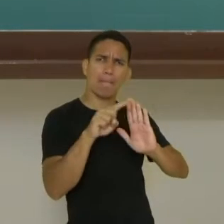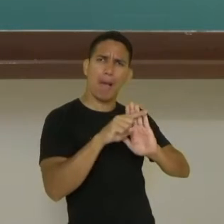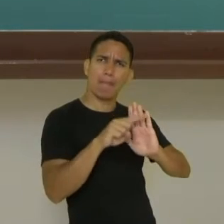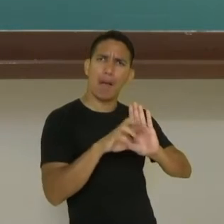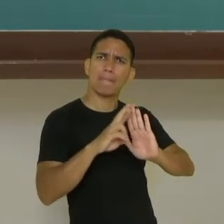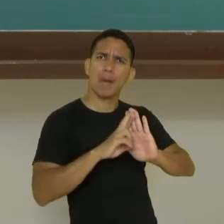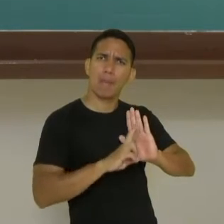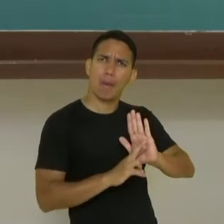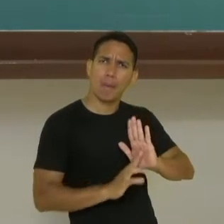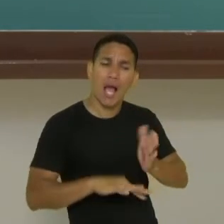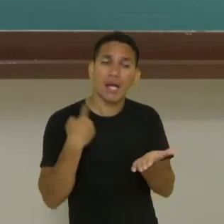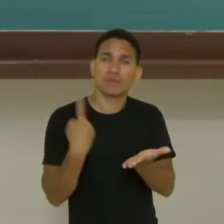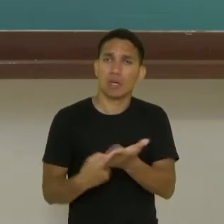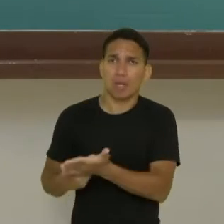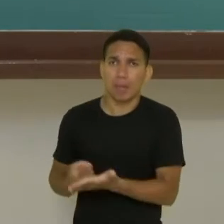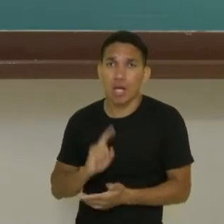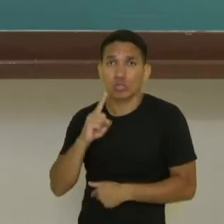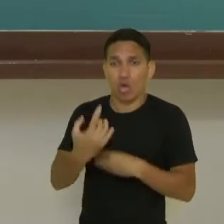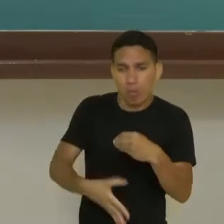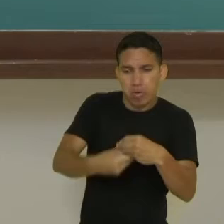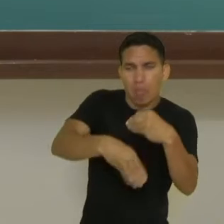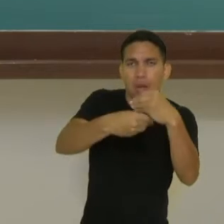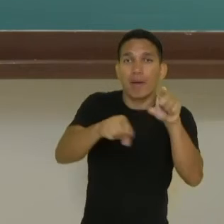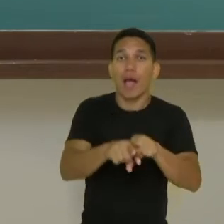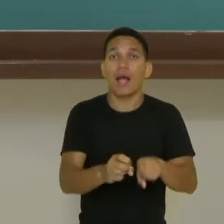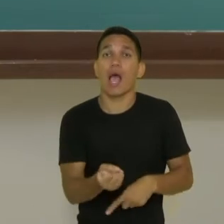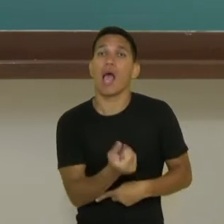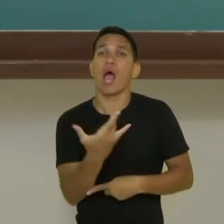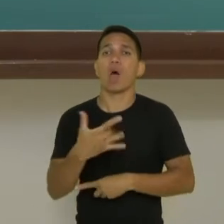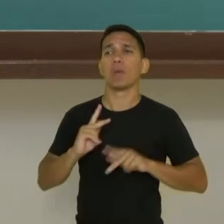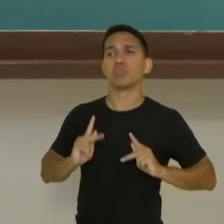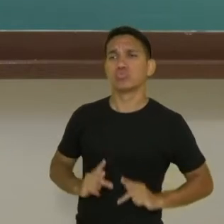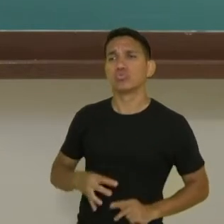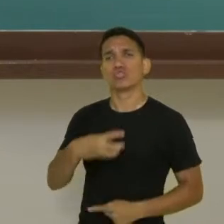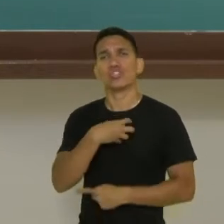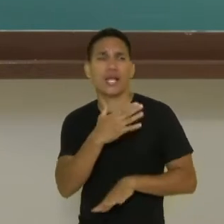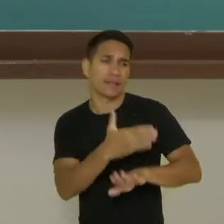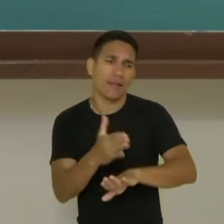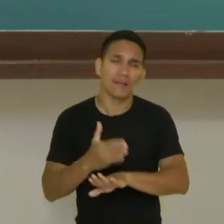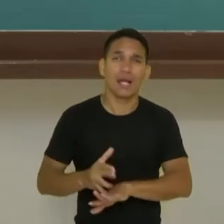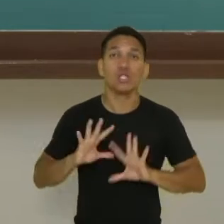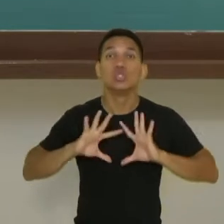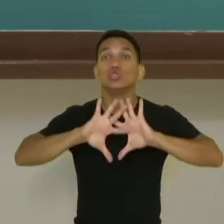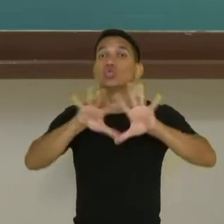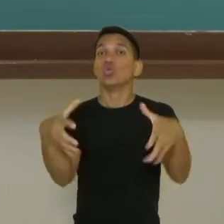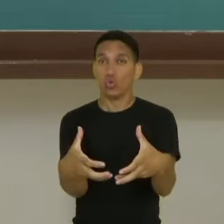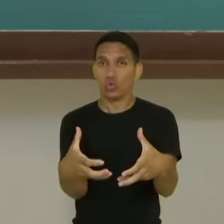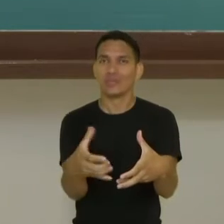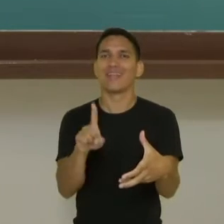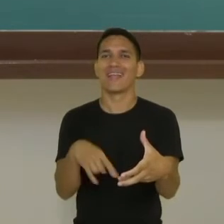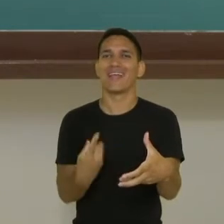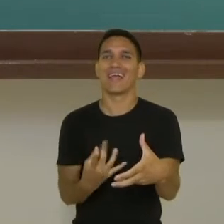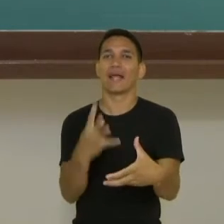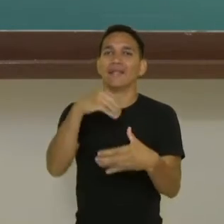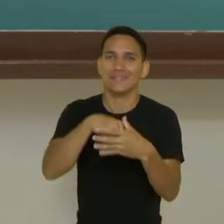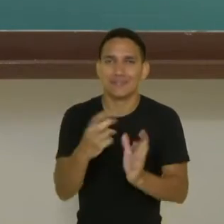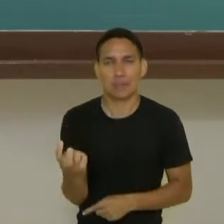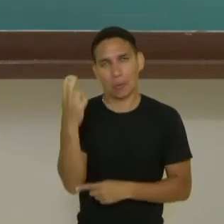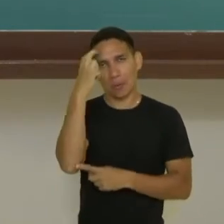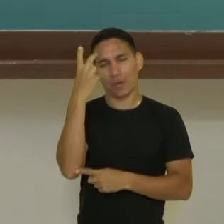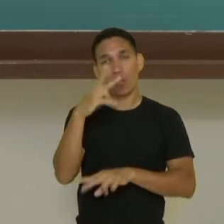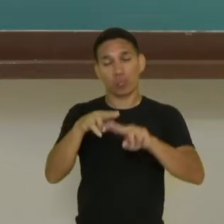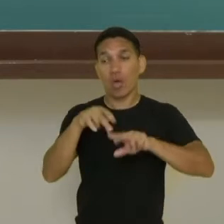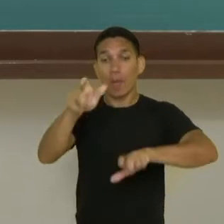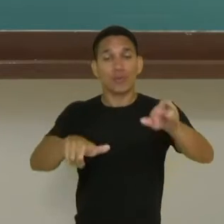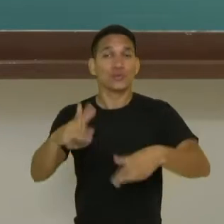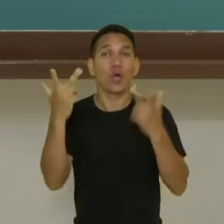que a gente conhece, certas normas, algumas práticas, isso correspondentes a pessoas em comum que